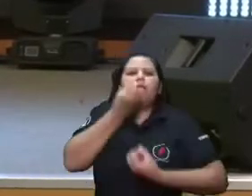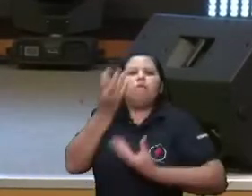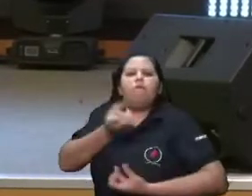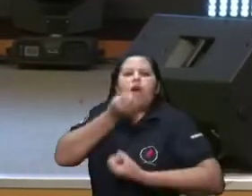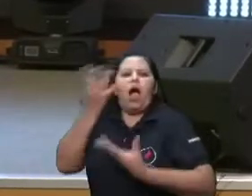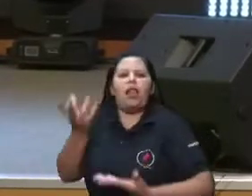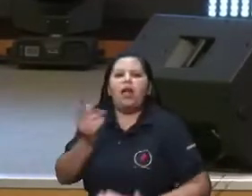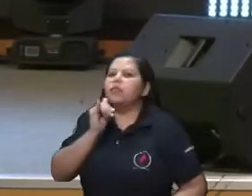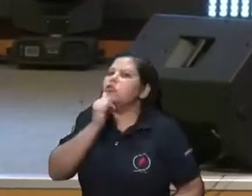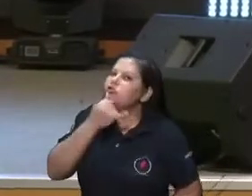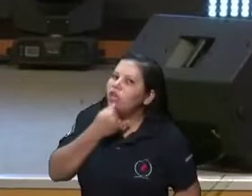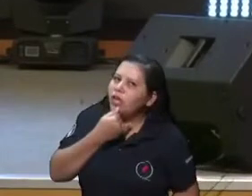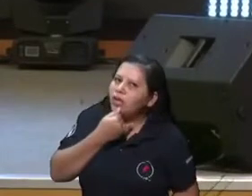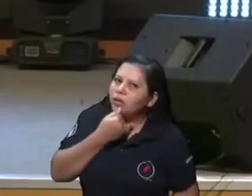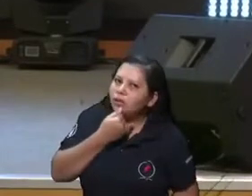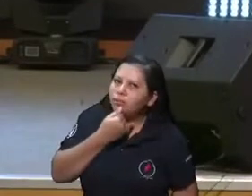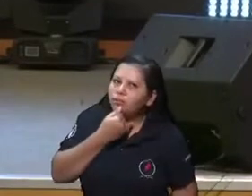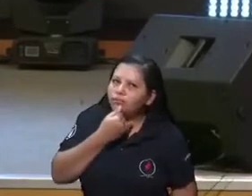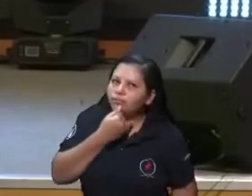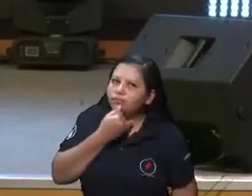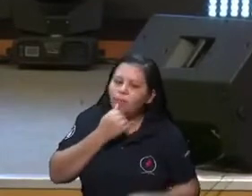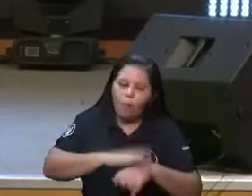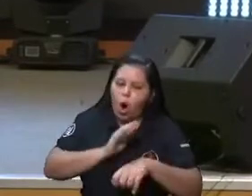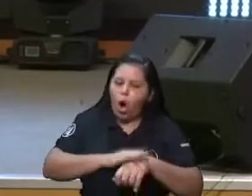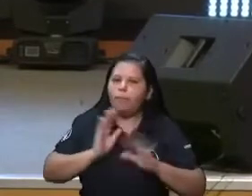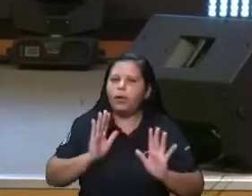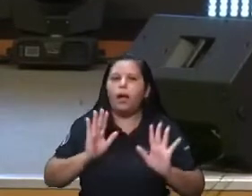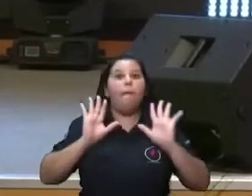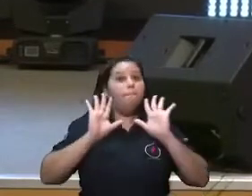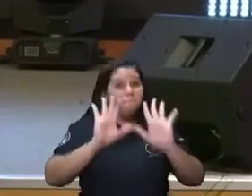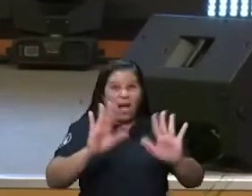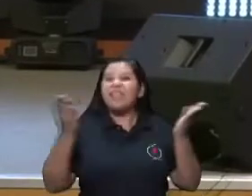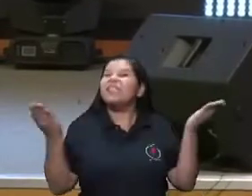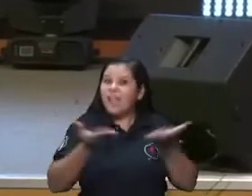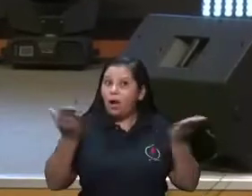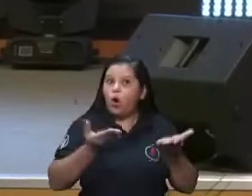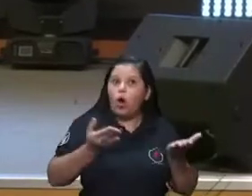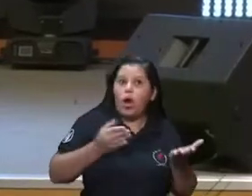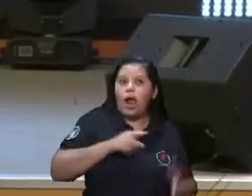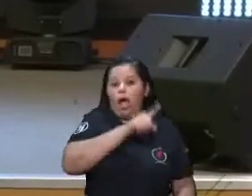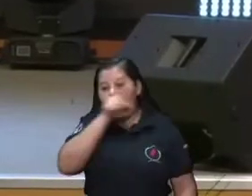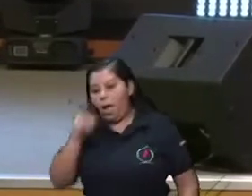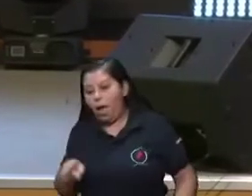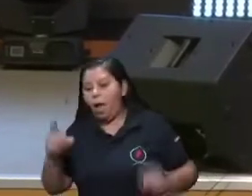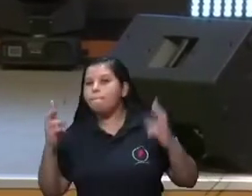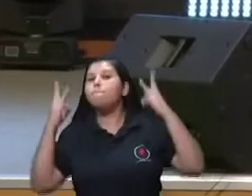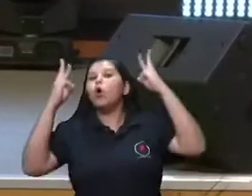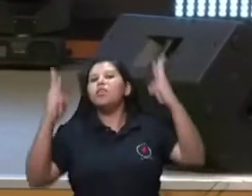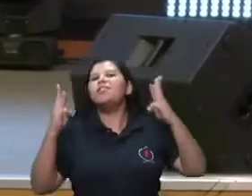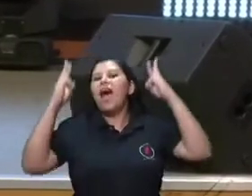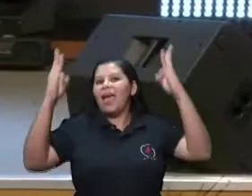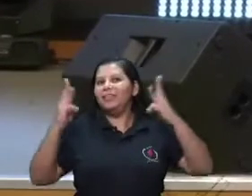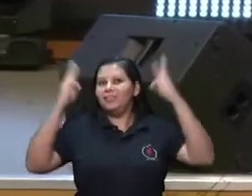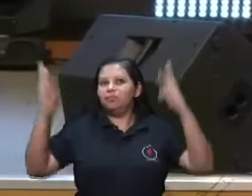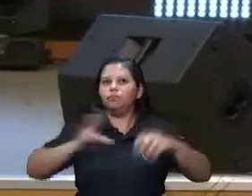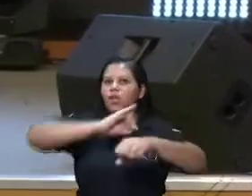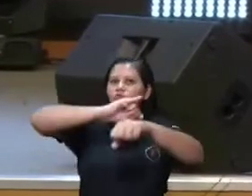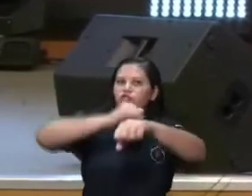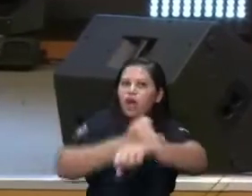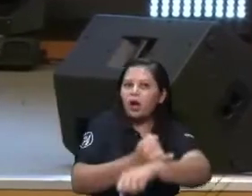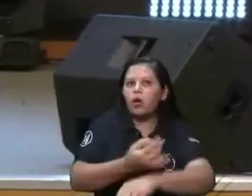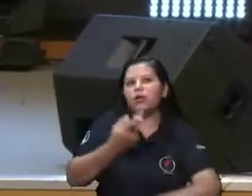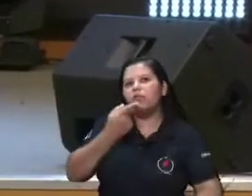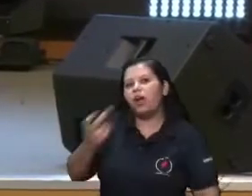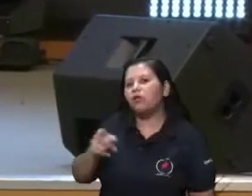Só que Moisés, homem de Deus, vai falar agora. E enquanto Jacó está dizendo: você poderia